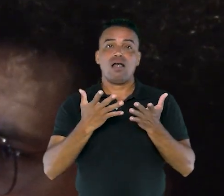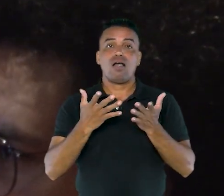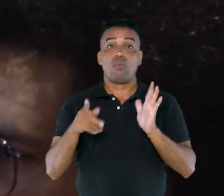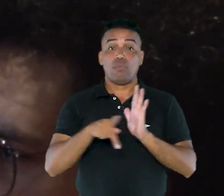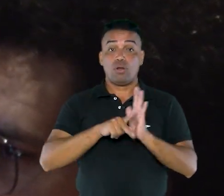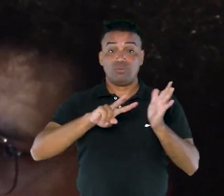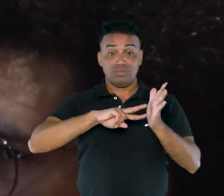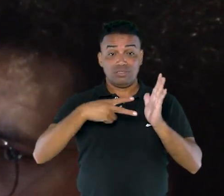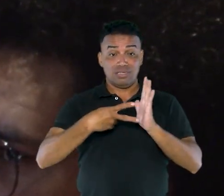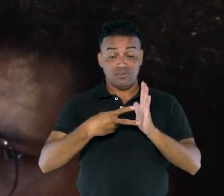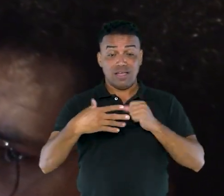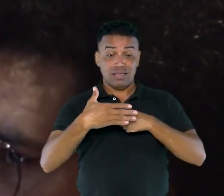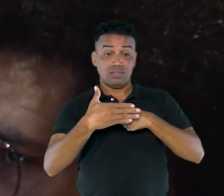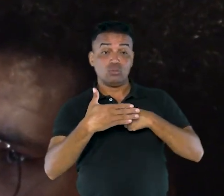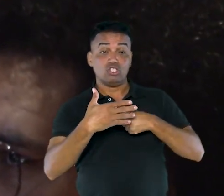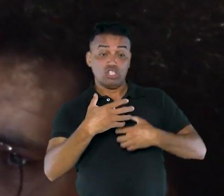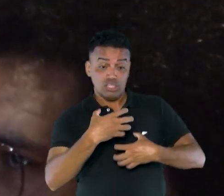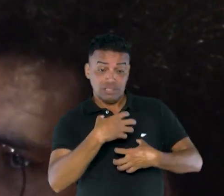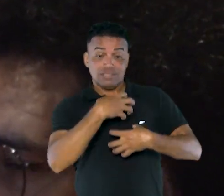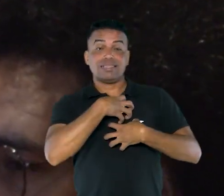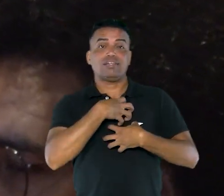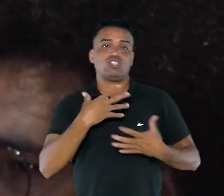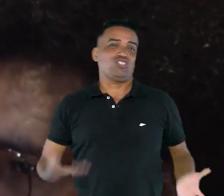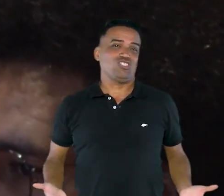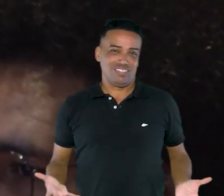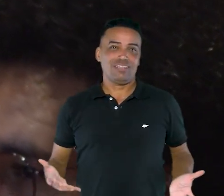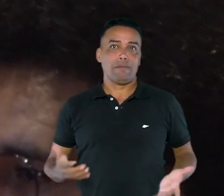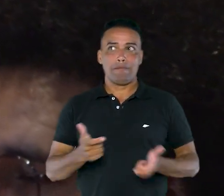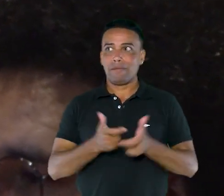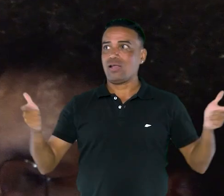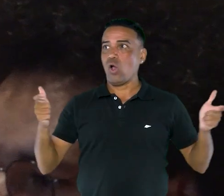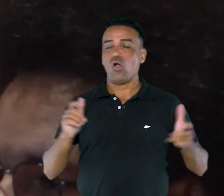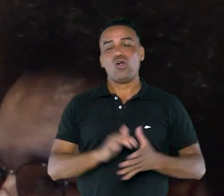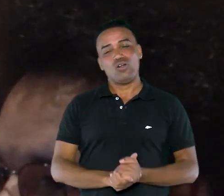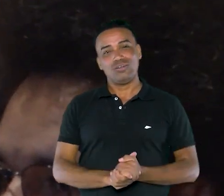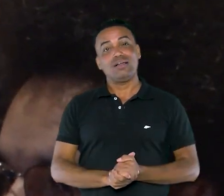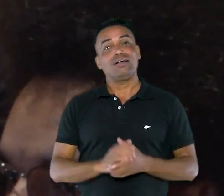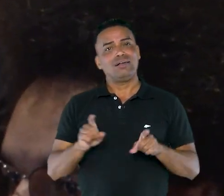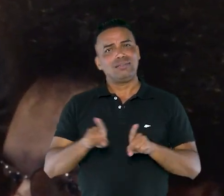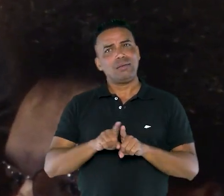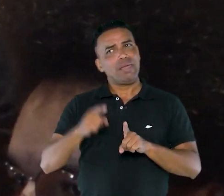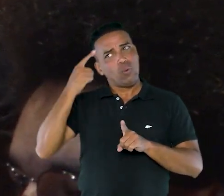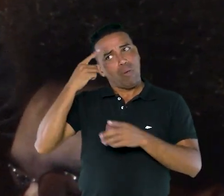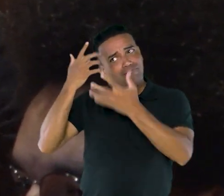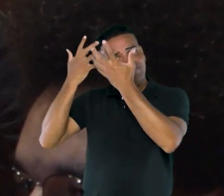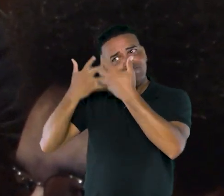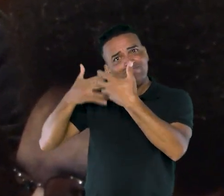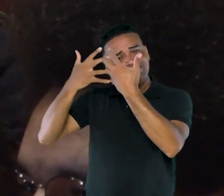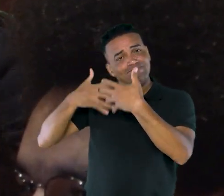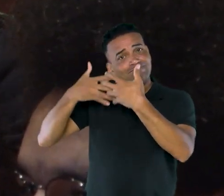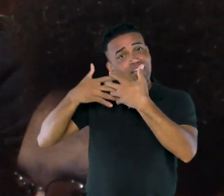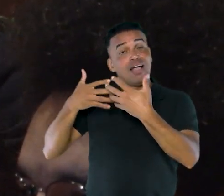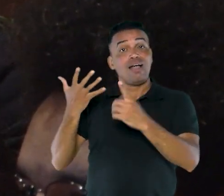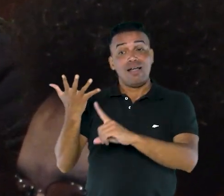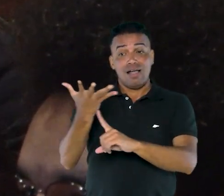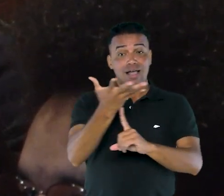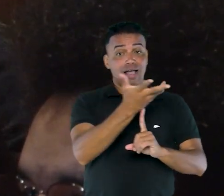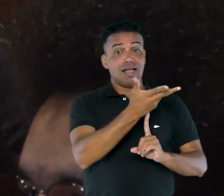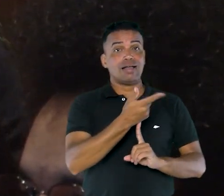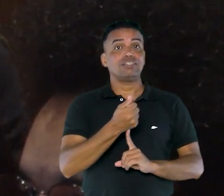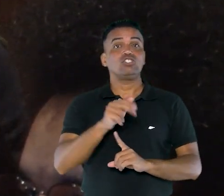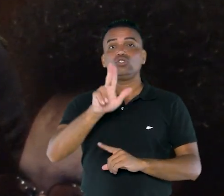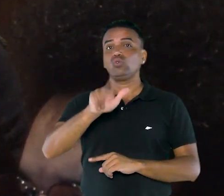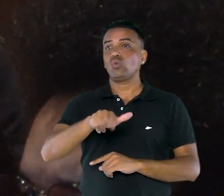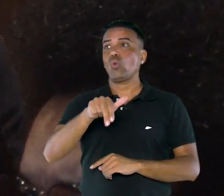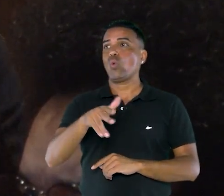Com o sentir, né, muito mais. E também assim, uma reflexão, que a arte nunca